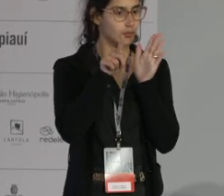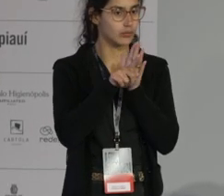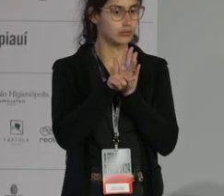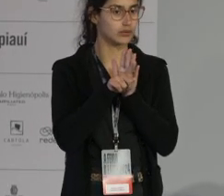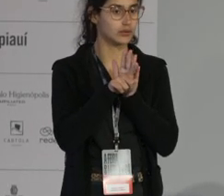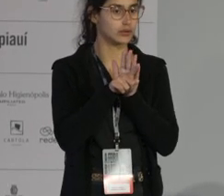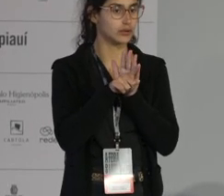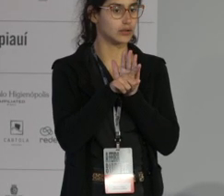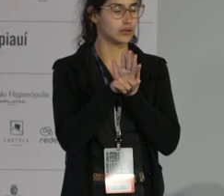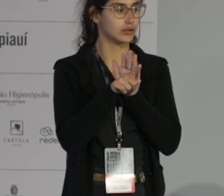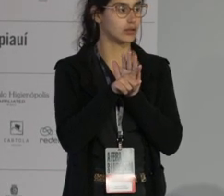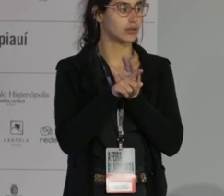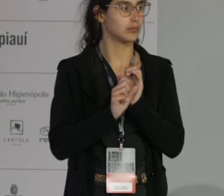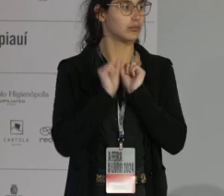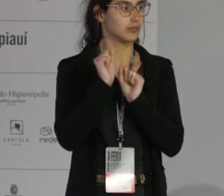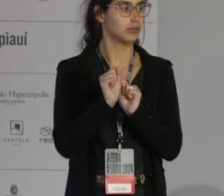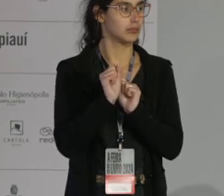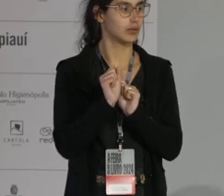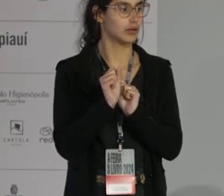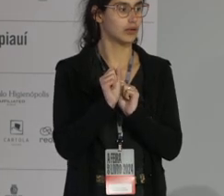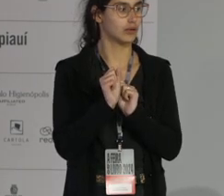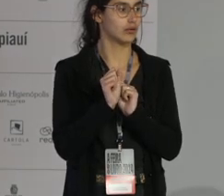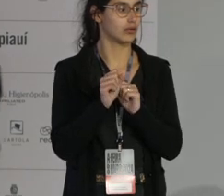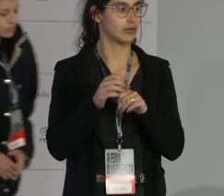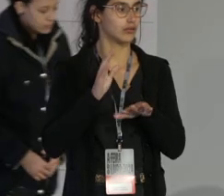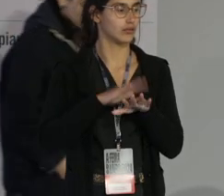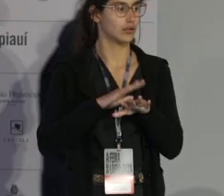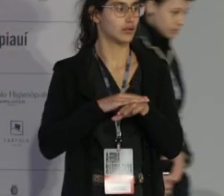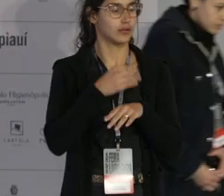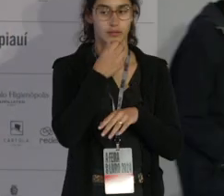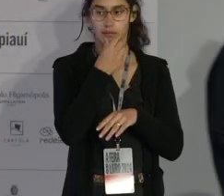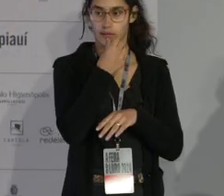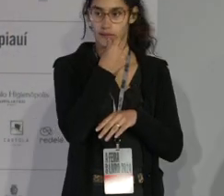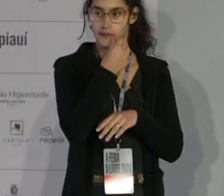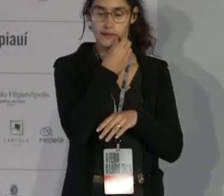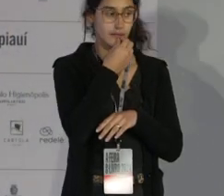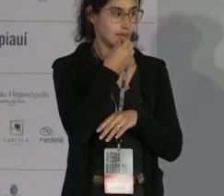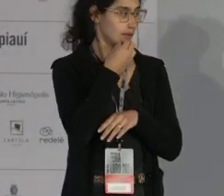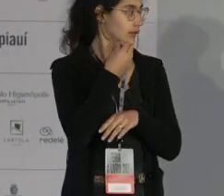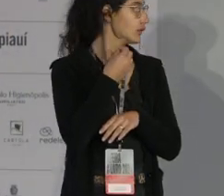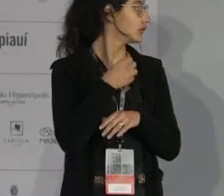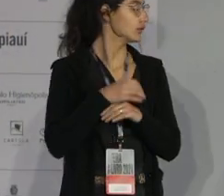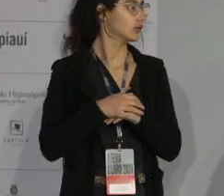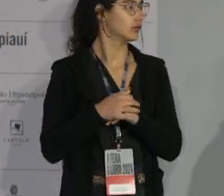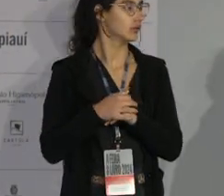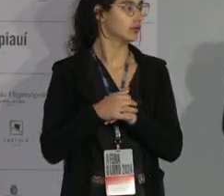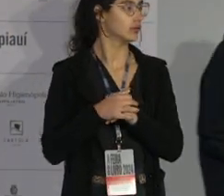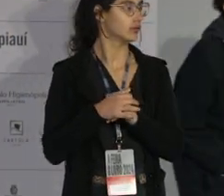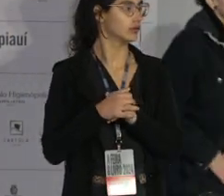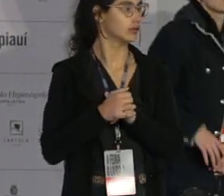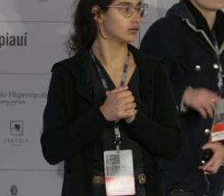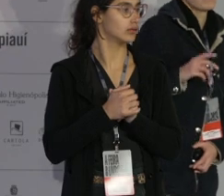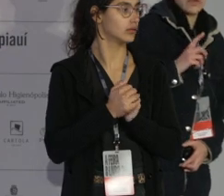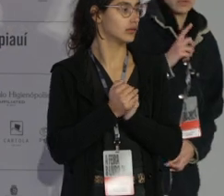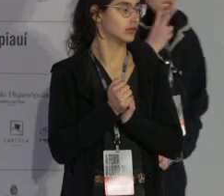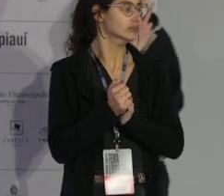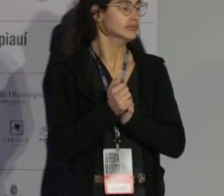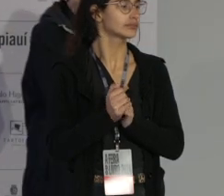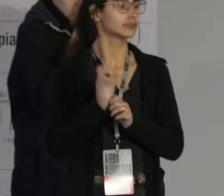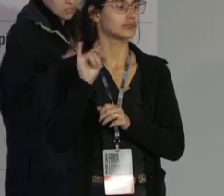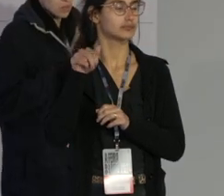tal, pode fazer, e é isso. E, Yara, eu queria te perguntar